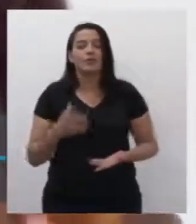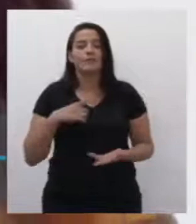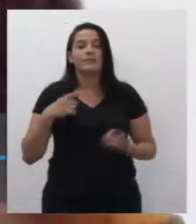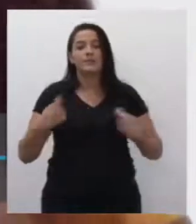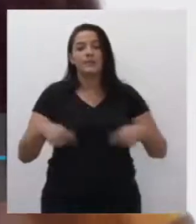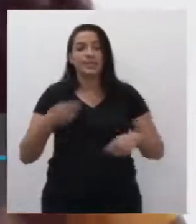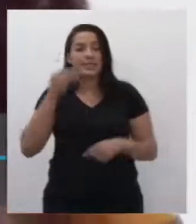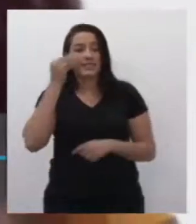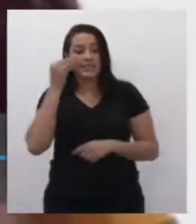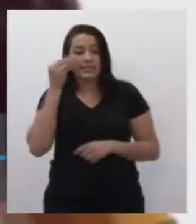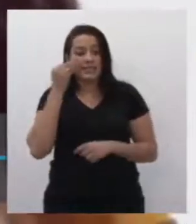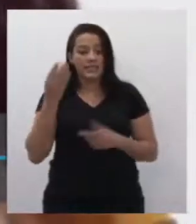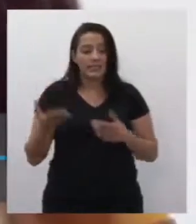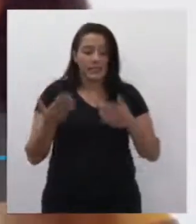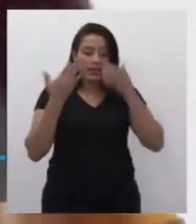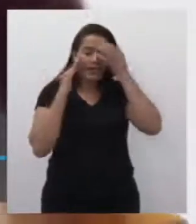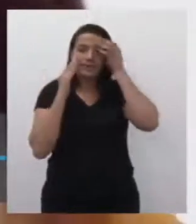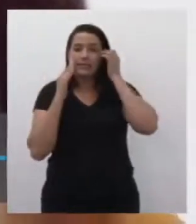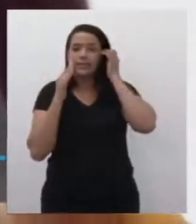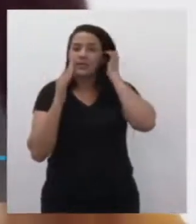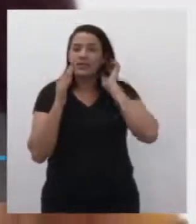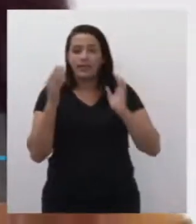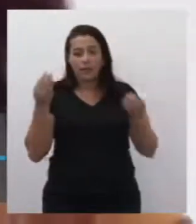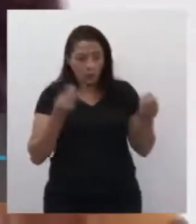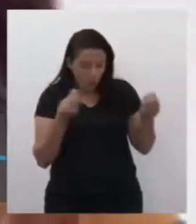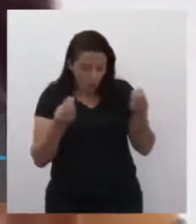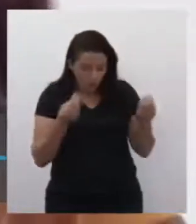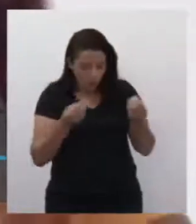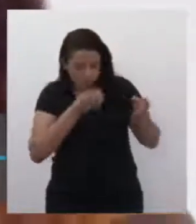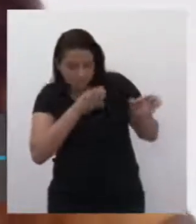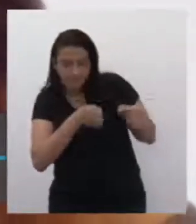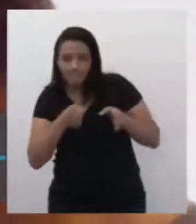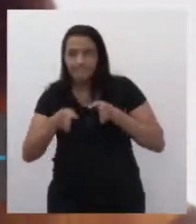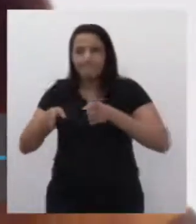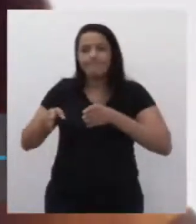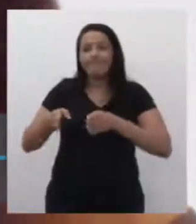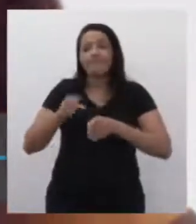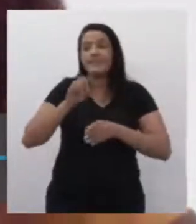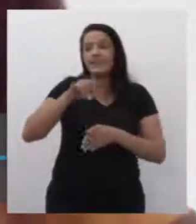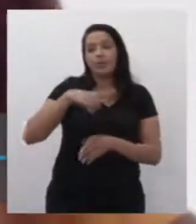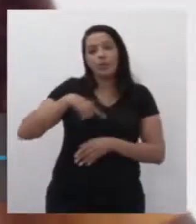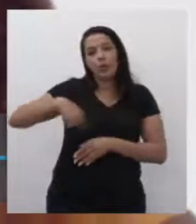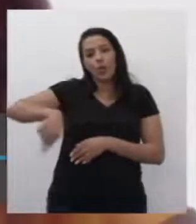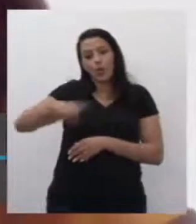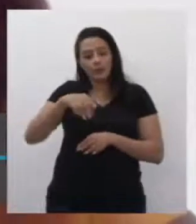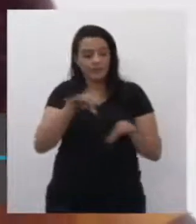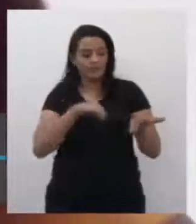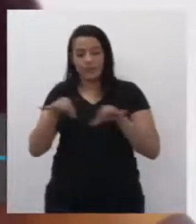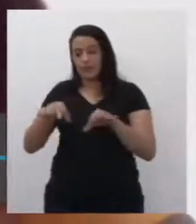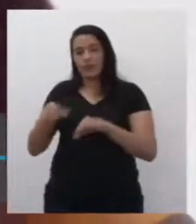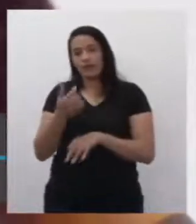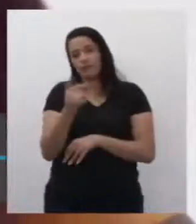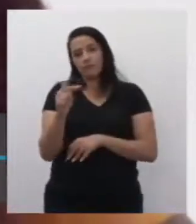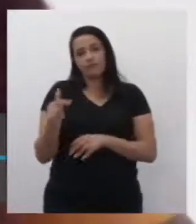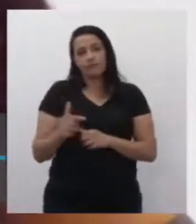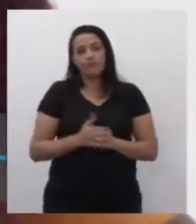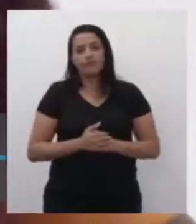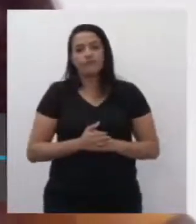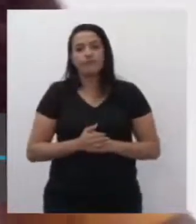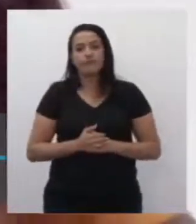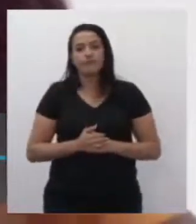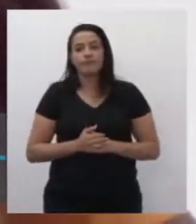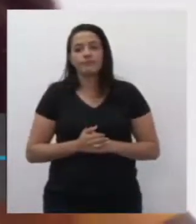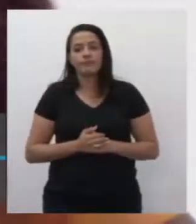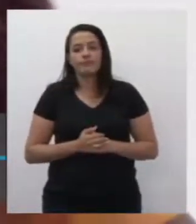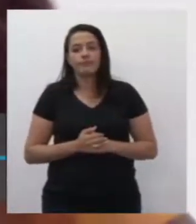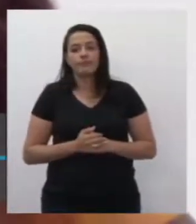que está tentando se entender ainda, um híbrido para o qual a gente não estava preparado. Então, foi nesse sentido que eu quis falar isso.